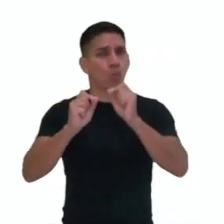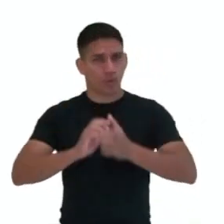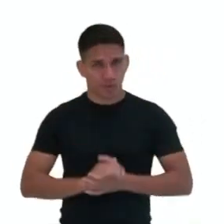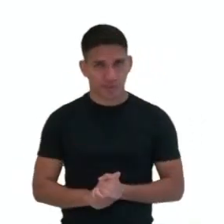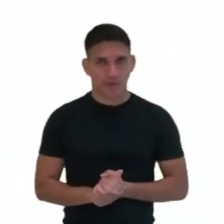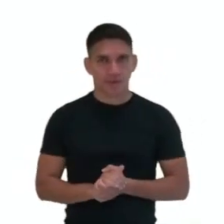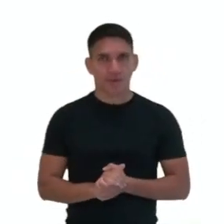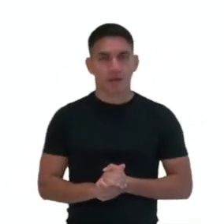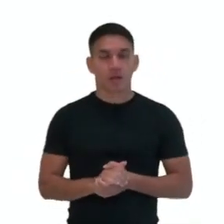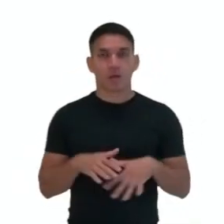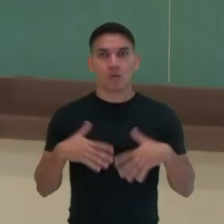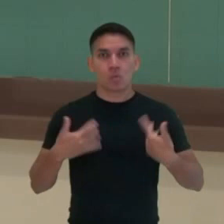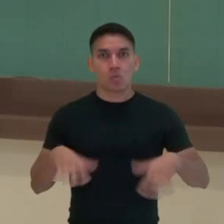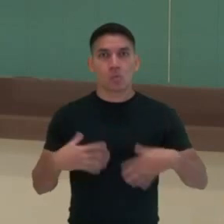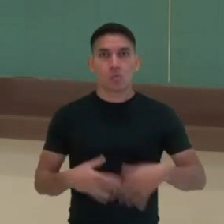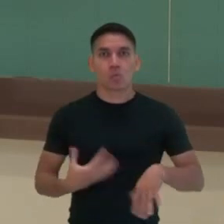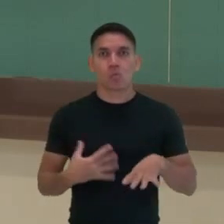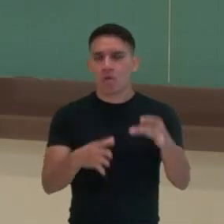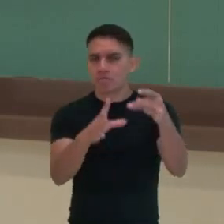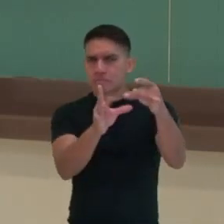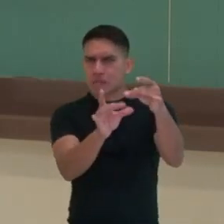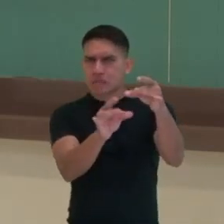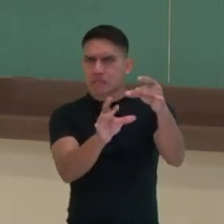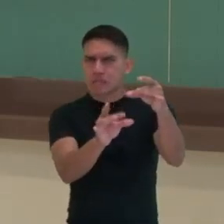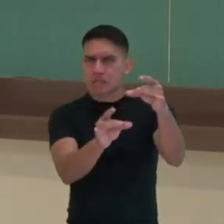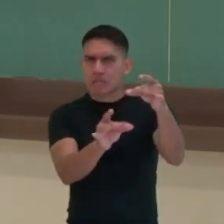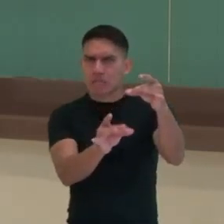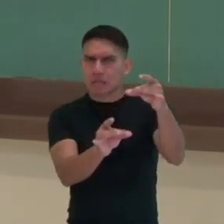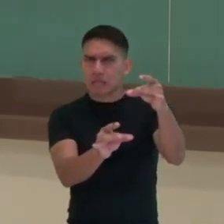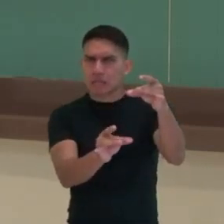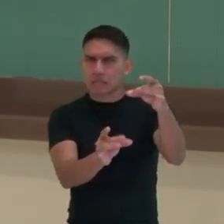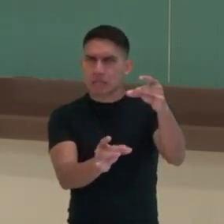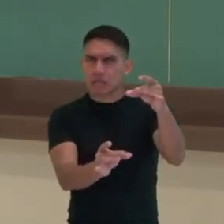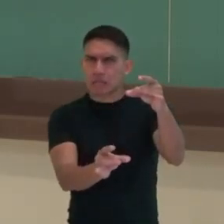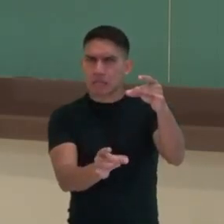A profundidade, né, do romance. Com